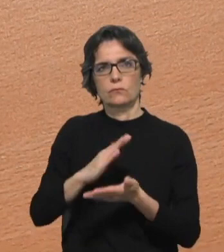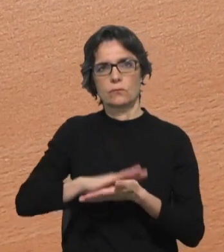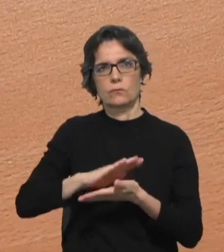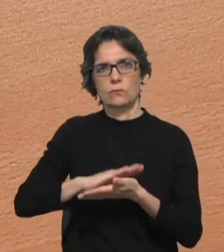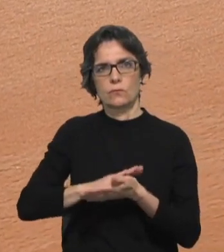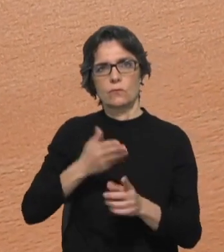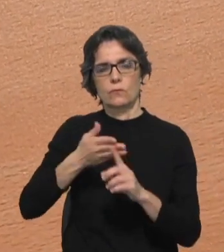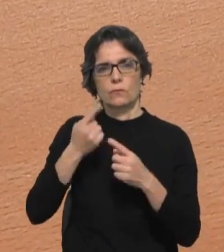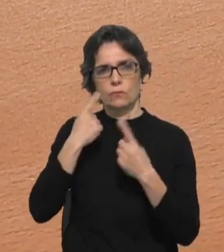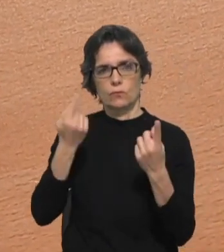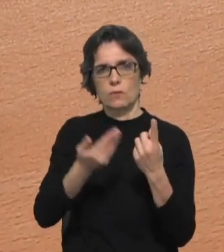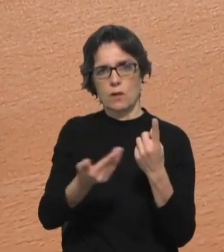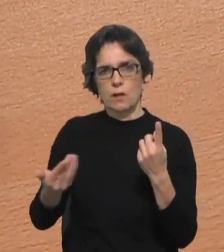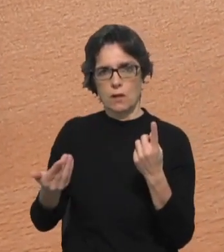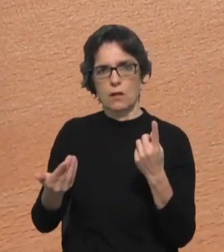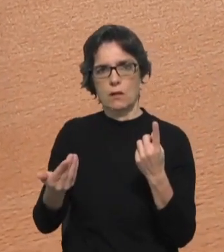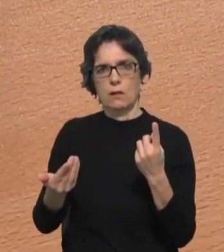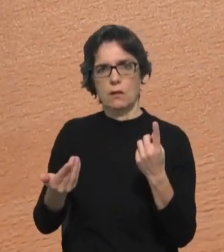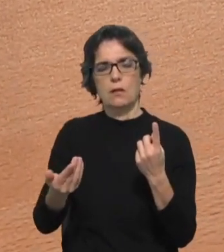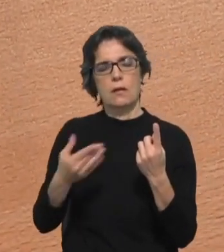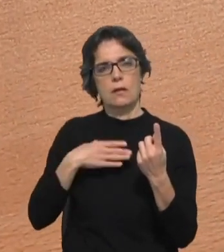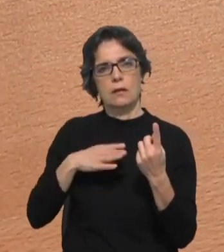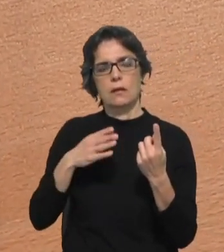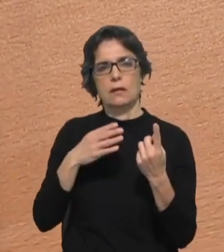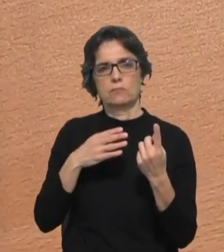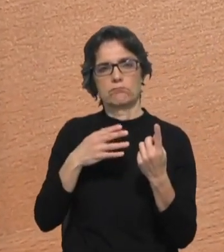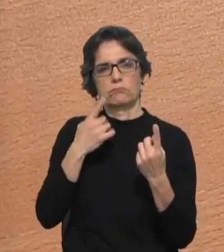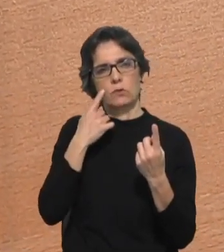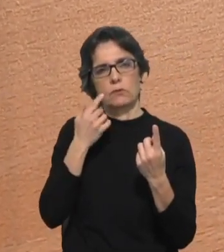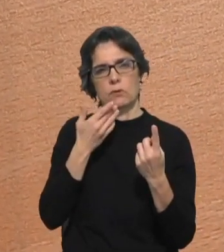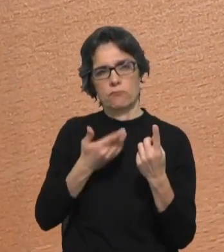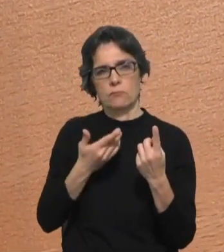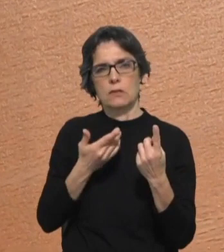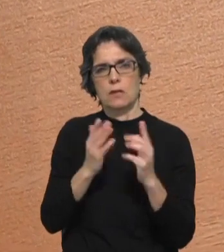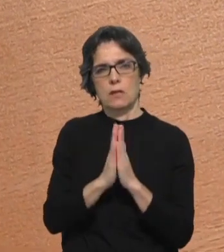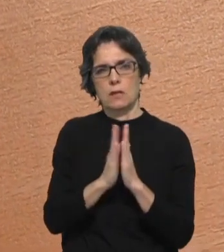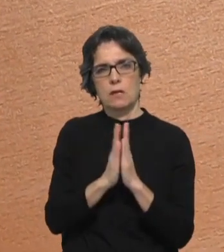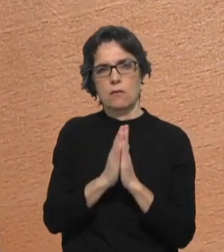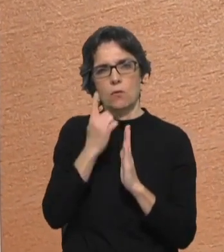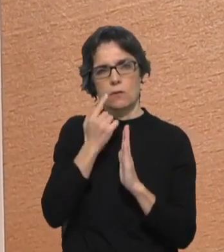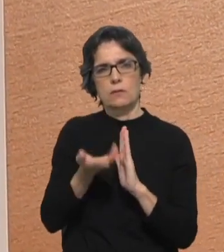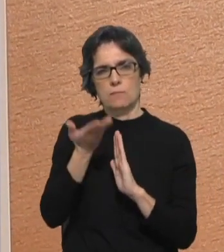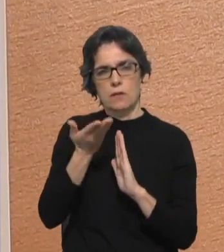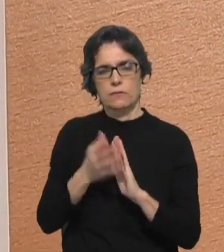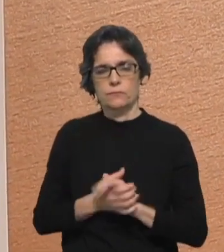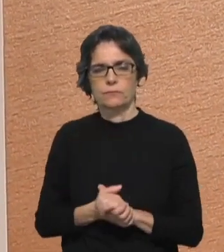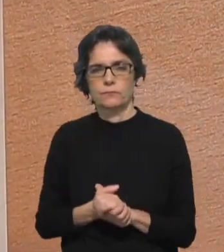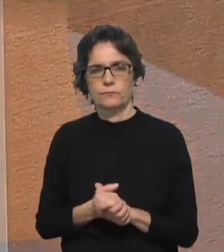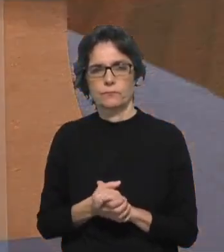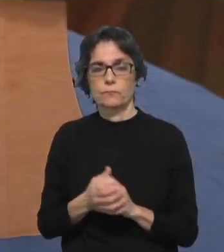pública, quer promover, de facto, o conhecimento das religiões, da religião, do fenómeno religioso. E, neste